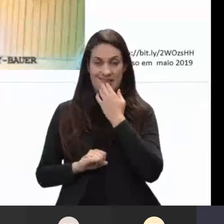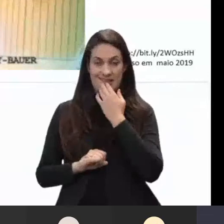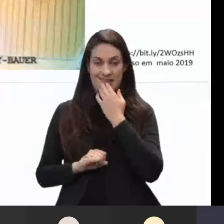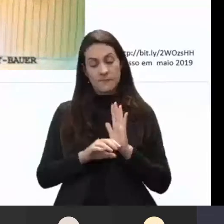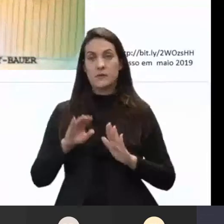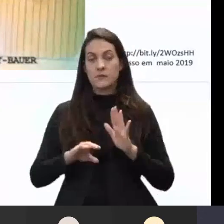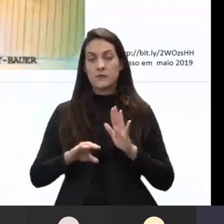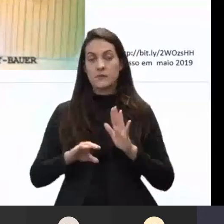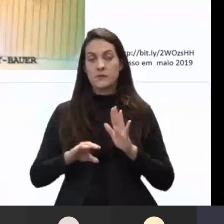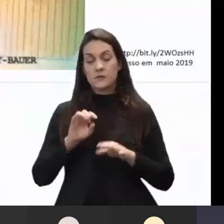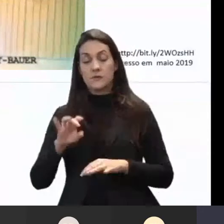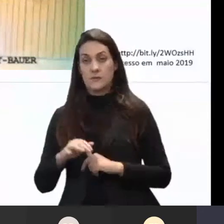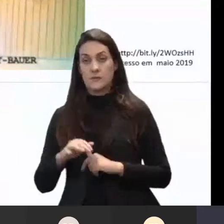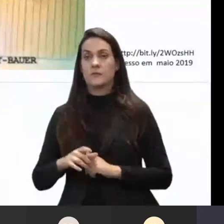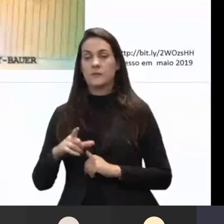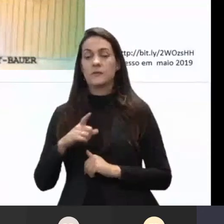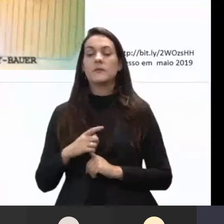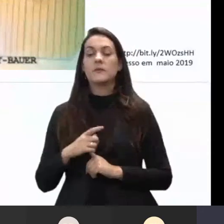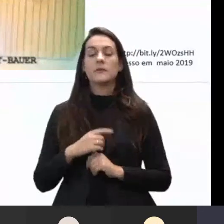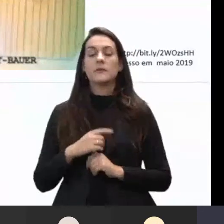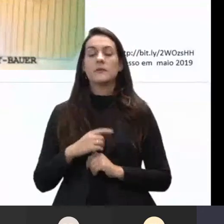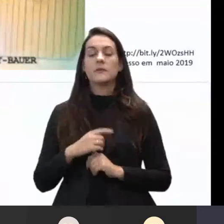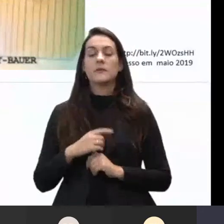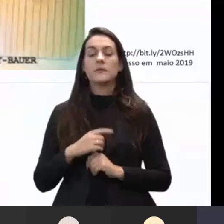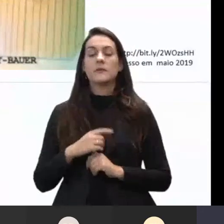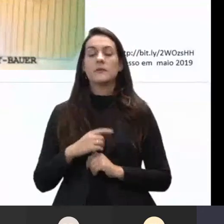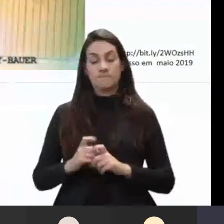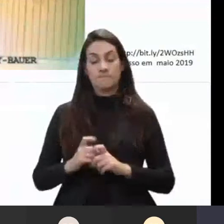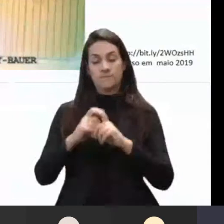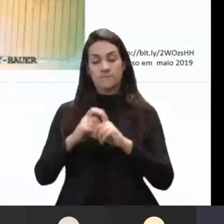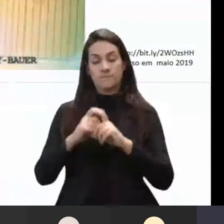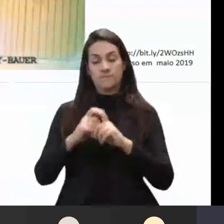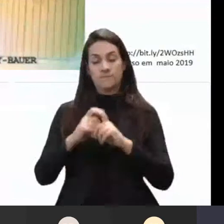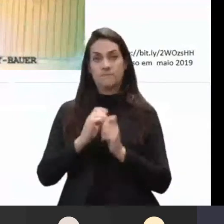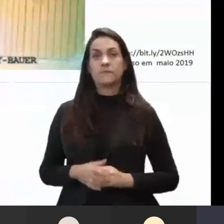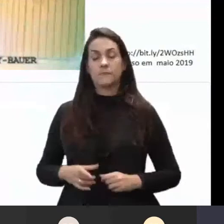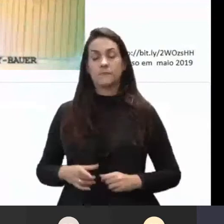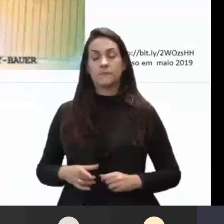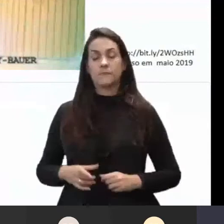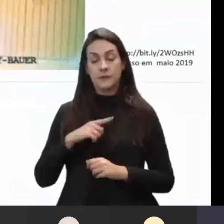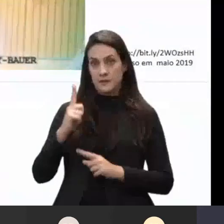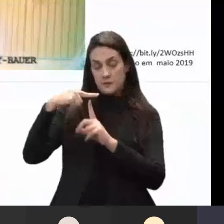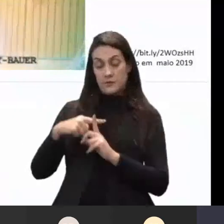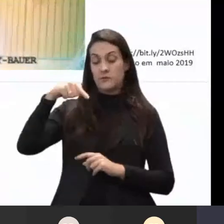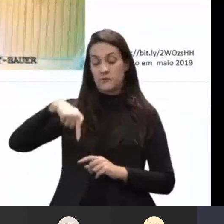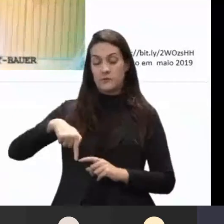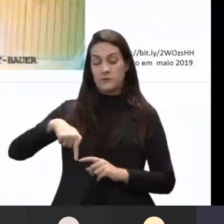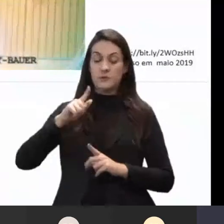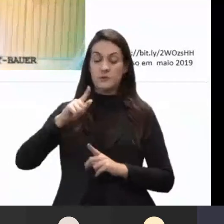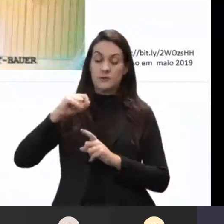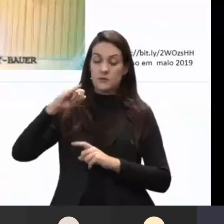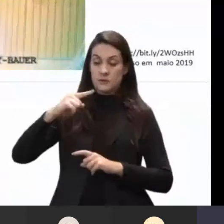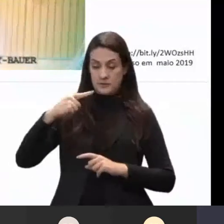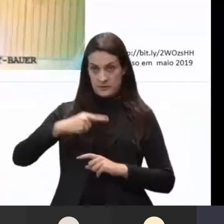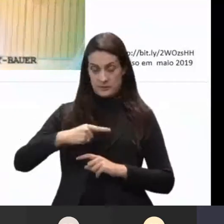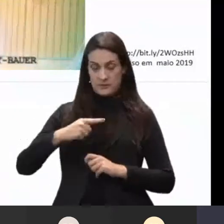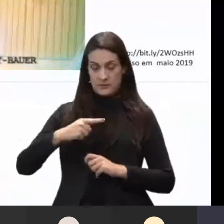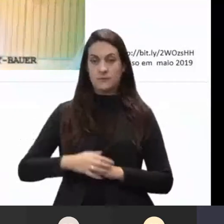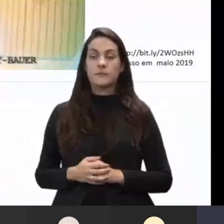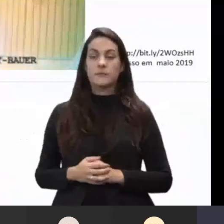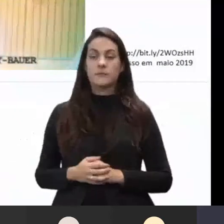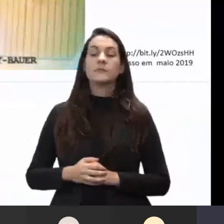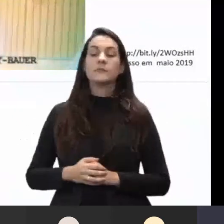de micro-organismos. Nós temos para enterococos, que são bactérias gram-positivas, para Staphylococcus aureus, também são bactérias